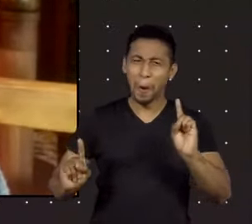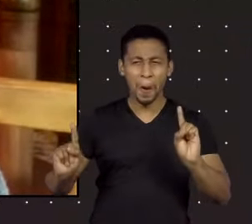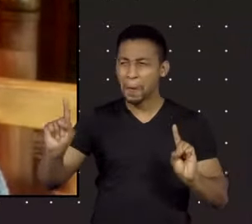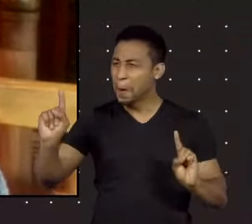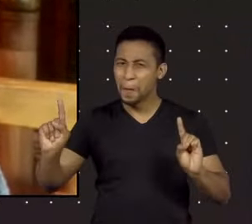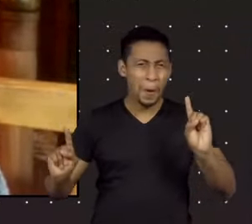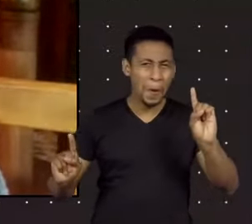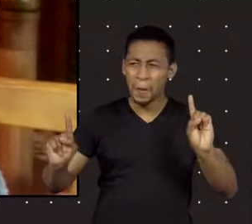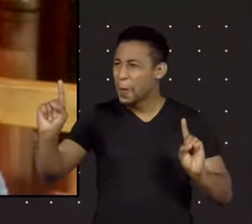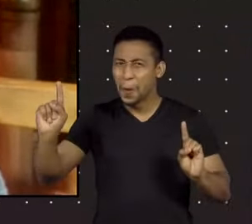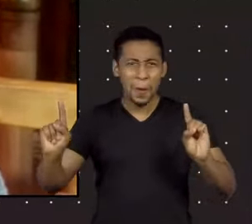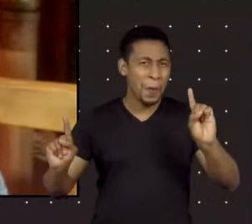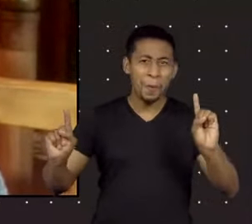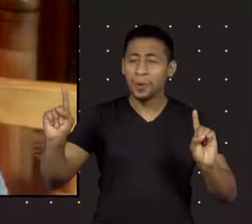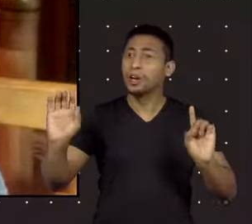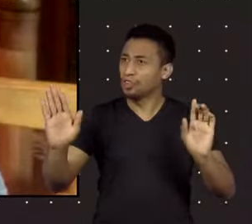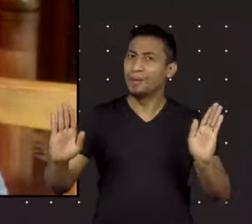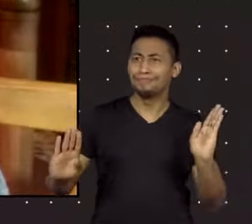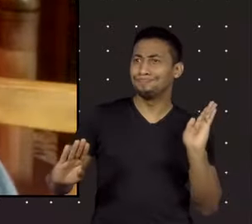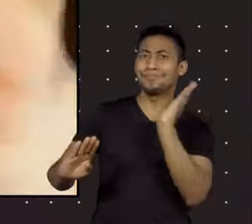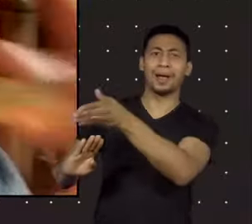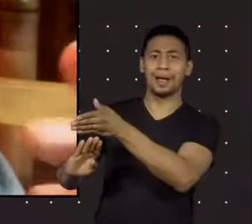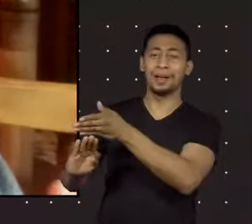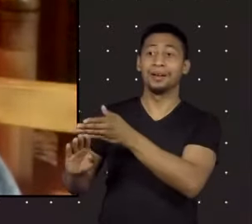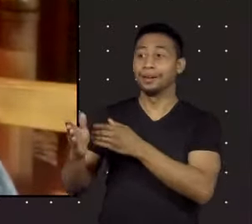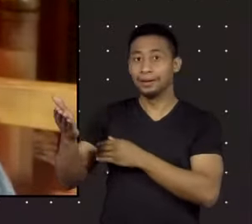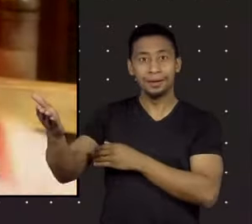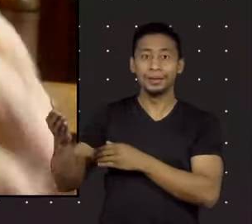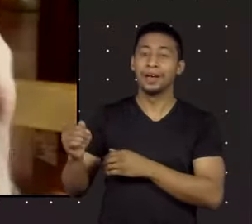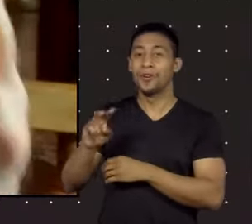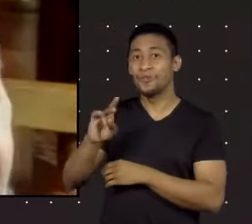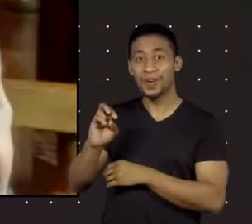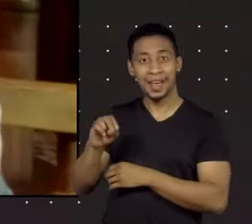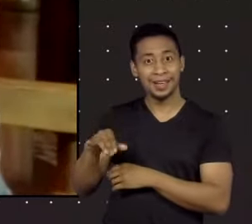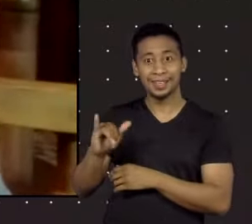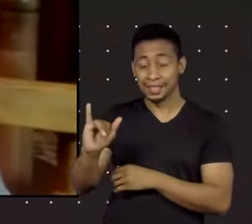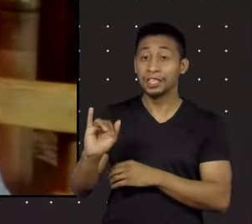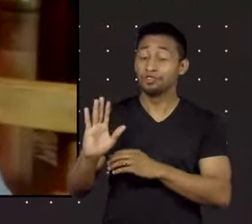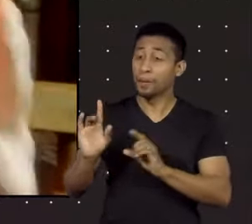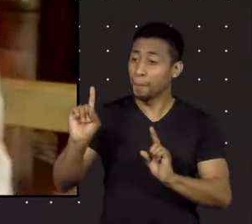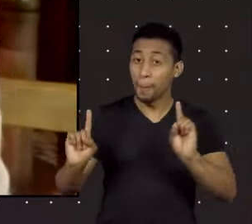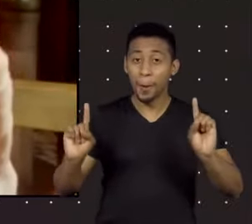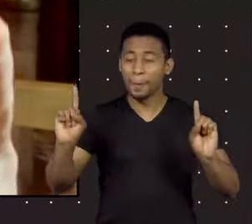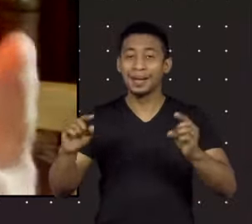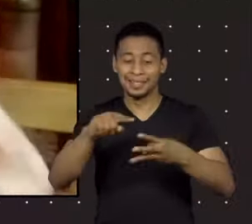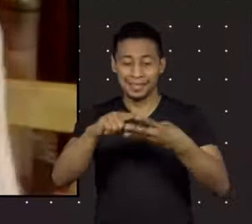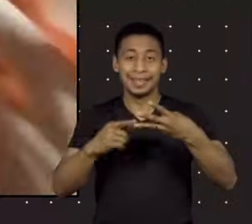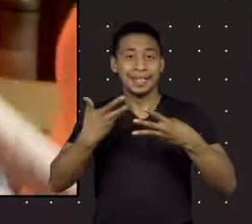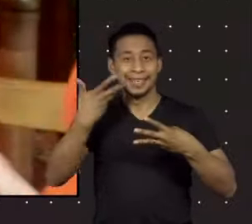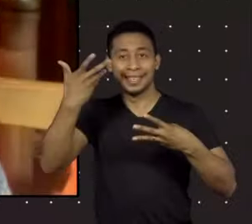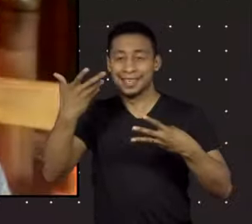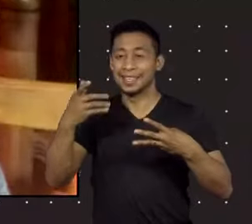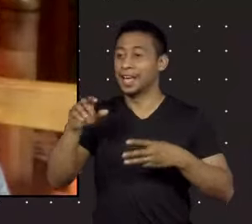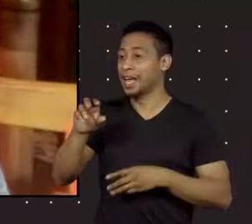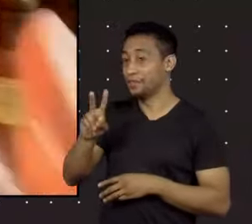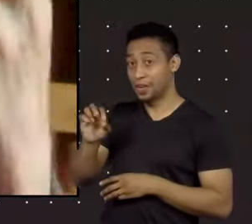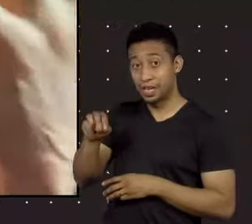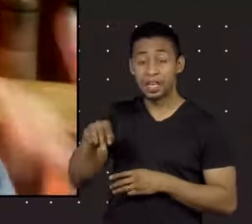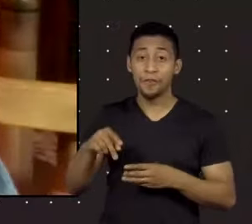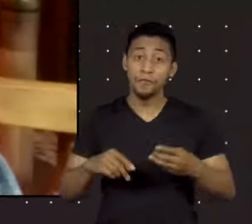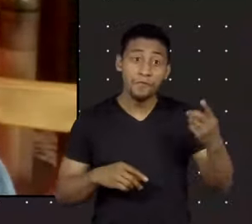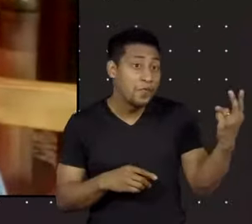Verdi. Chegou até a ganhar de Verdi uma vez. Houve uma temporada que tinha 3 execuções de Verdi e 22 de Carlos